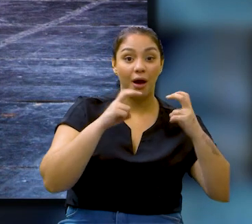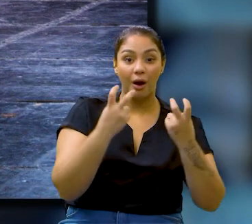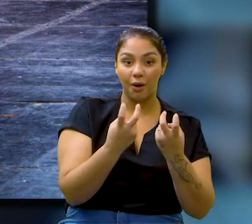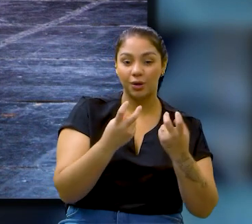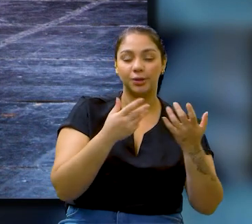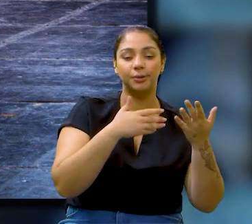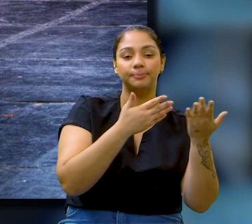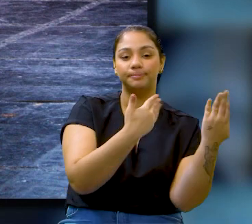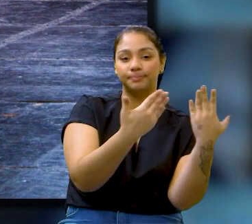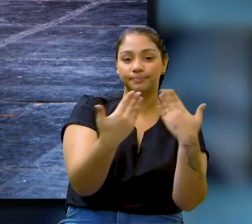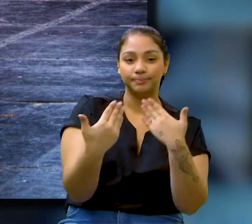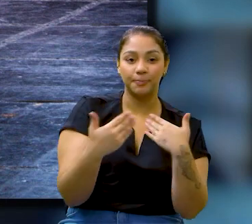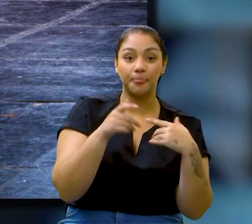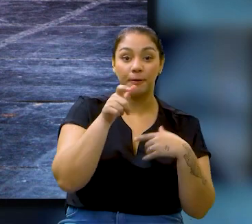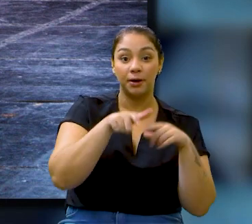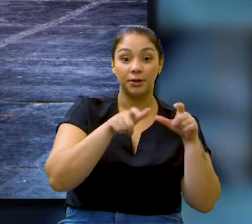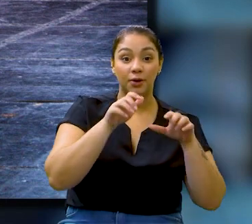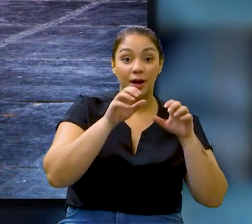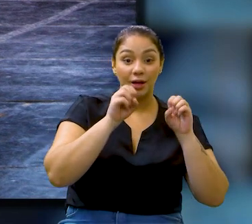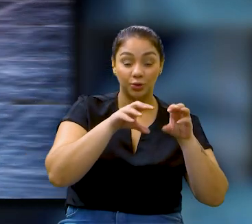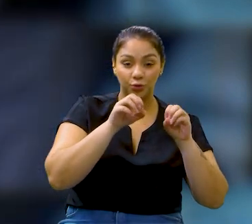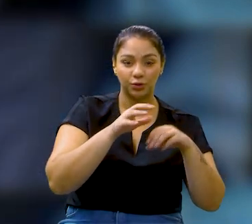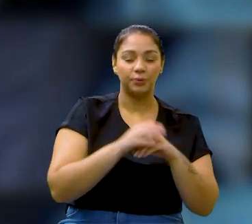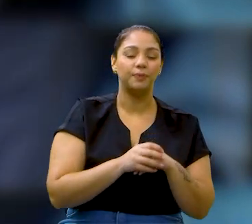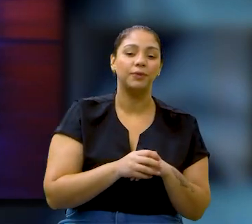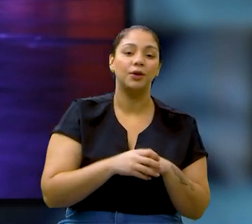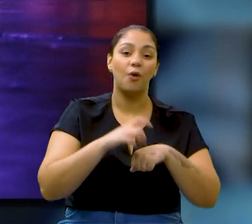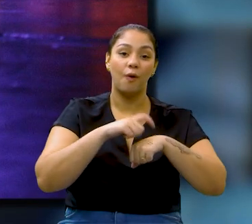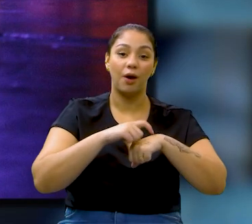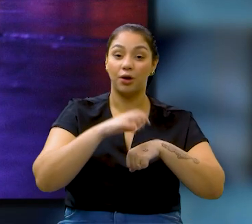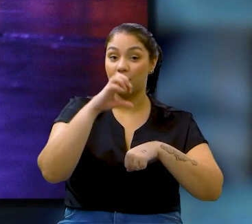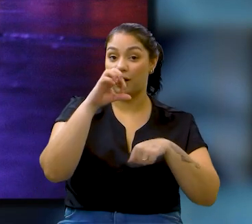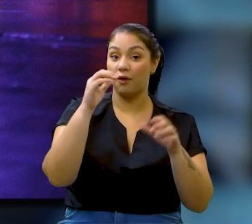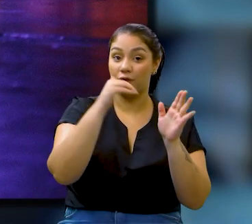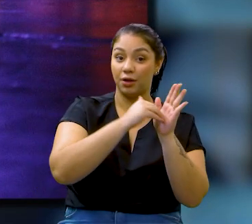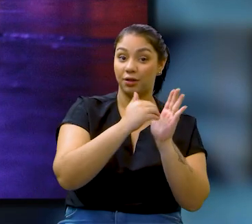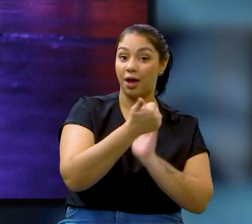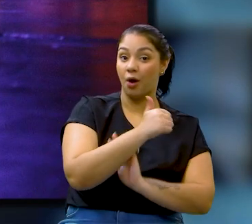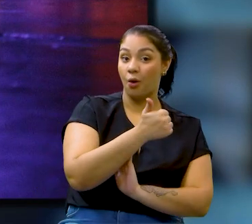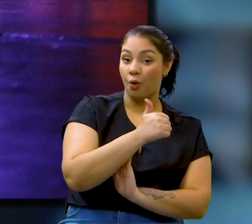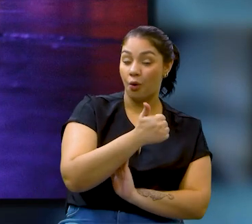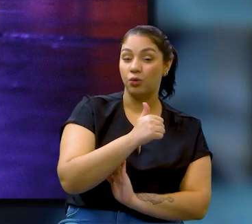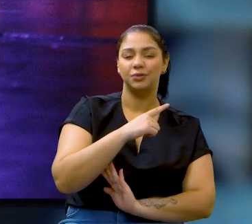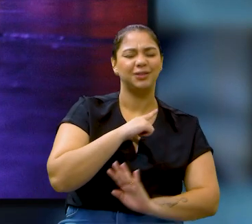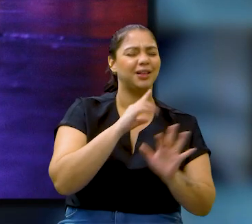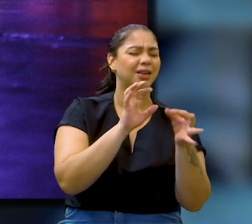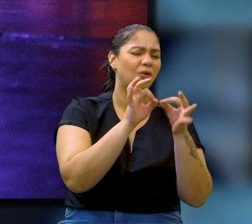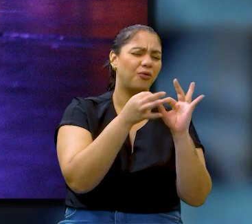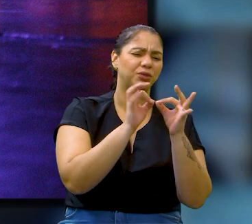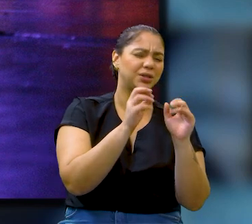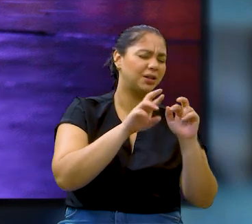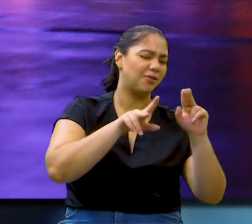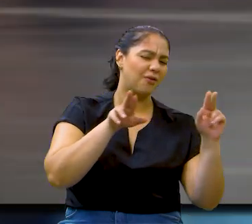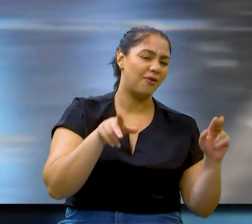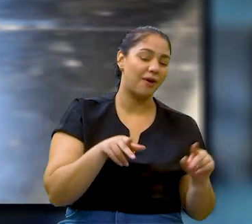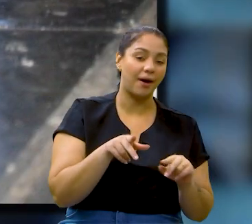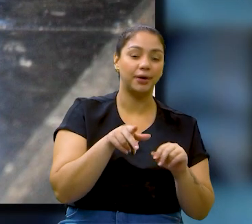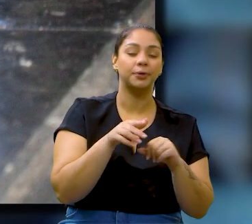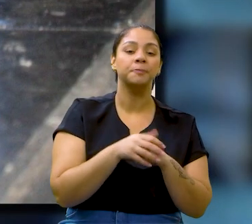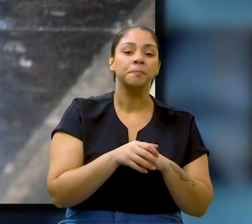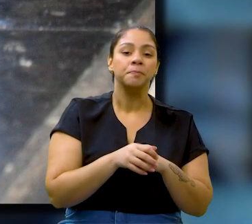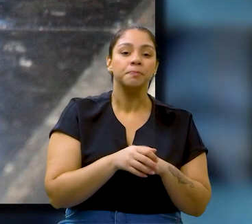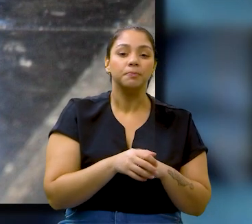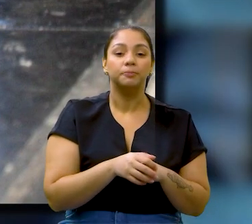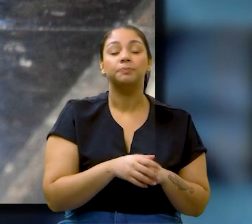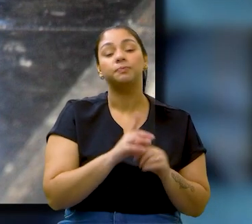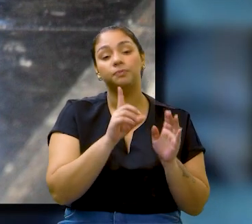educador responsável. Das 9 às 11 acontecem as diversas oficinas oferecidas.